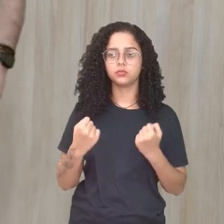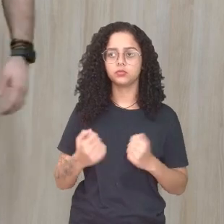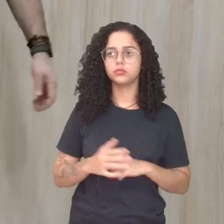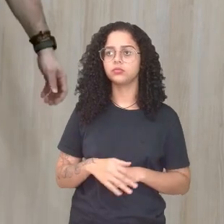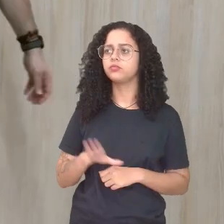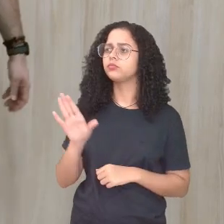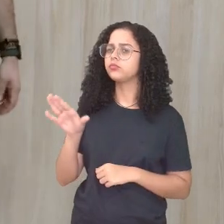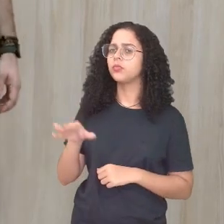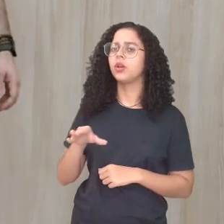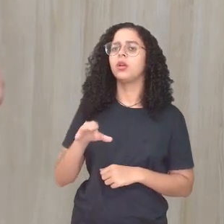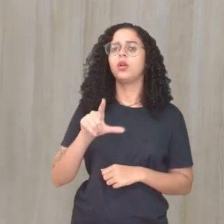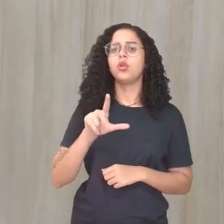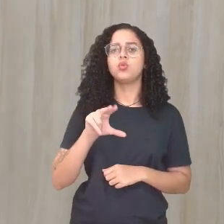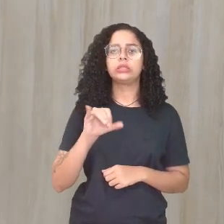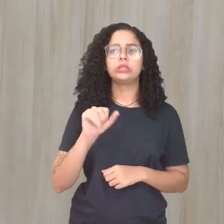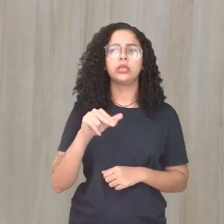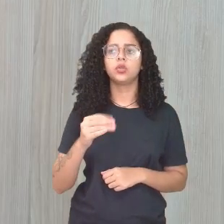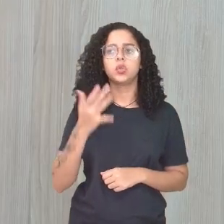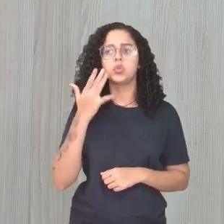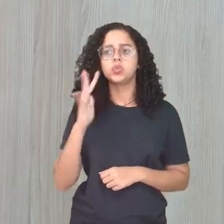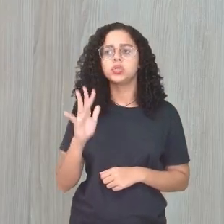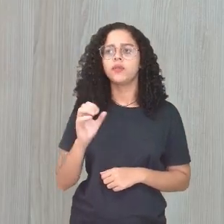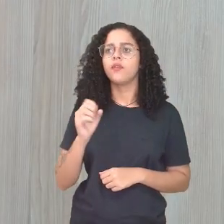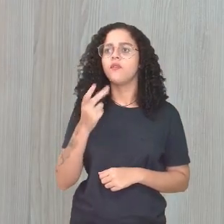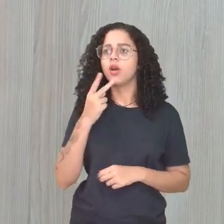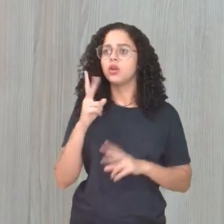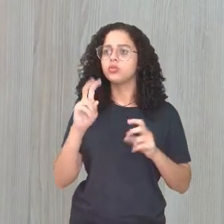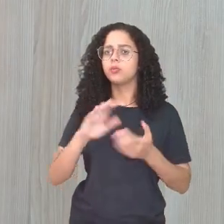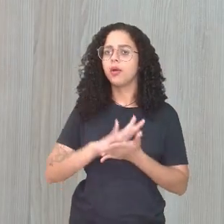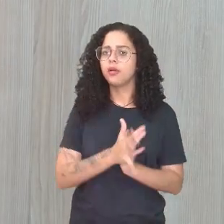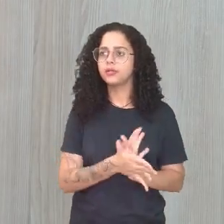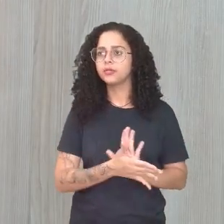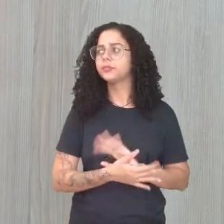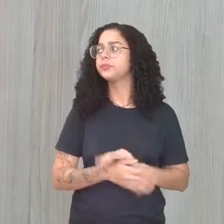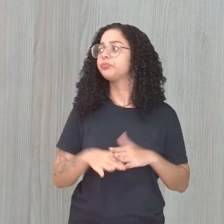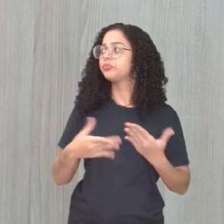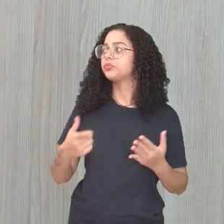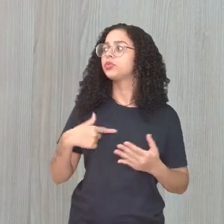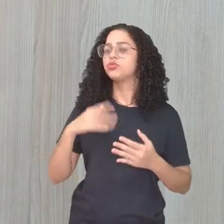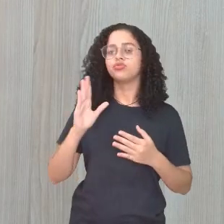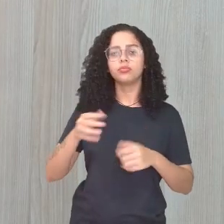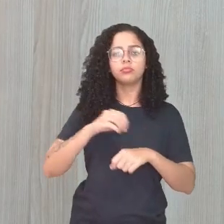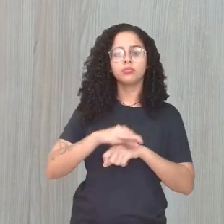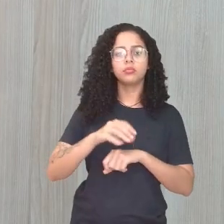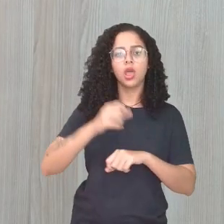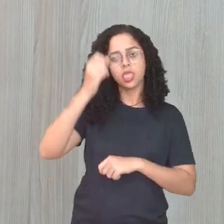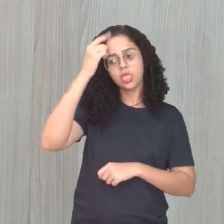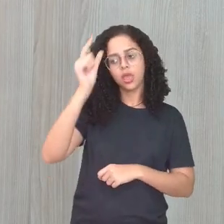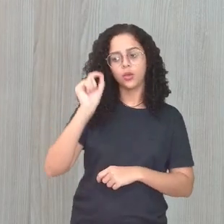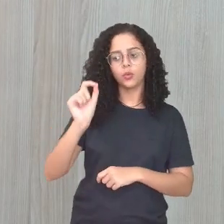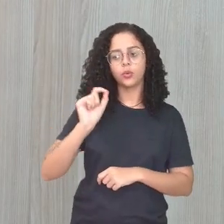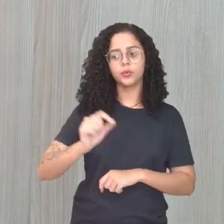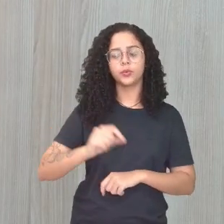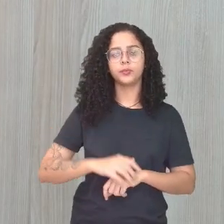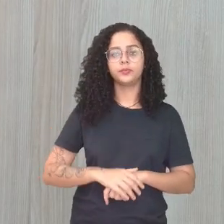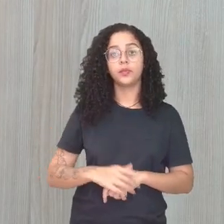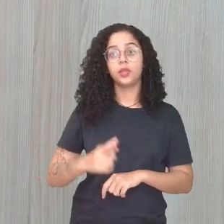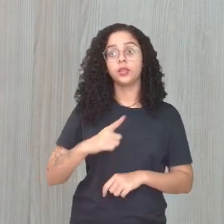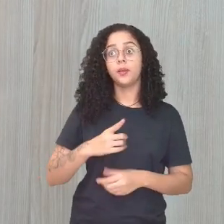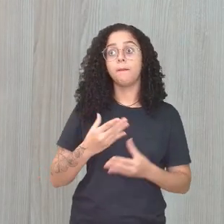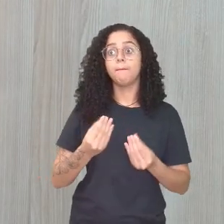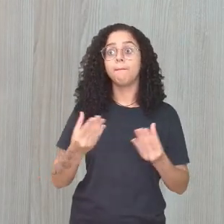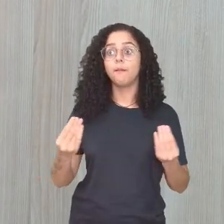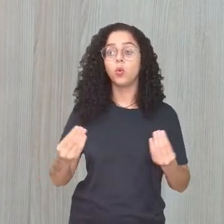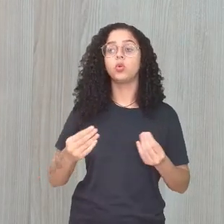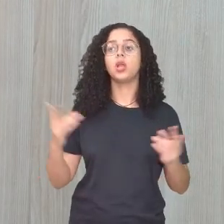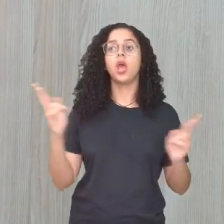Luciano, Diga só uma aí. coisa, não sei se tu vai tocar nesse... Tu vai falar do racismo aí, né? Vou. Pronto, eu já vou dar uma ideia, por quê? Porque tem muita relação